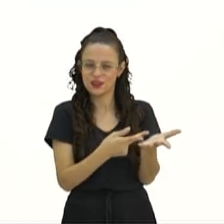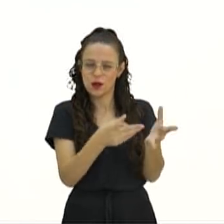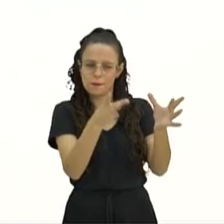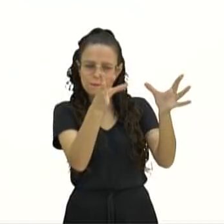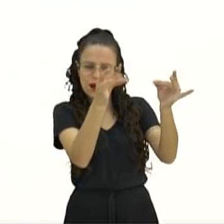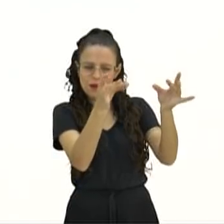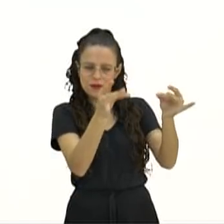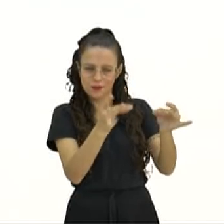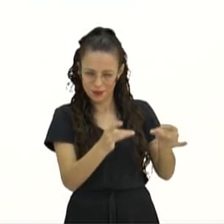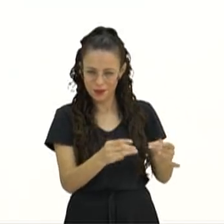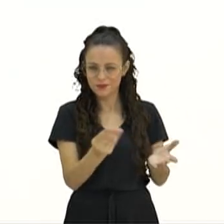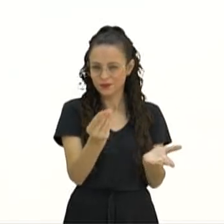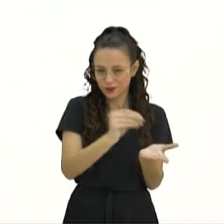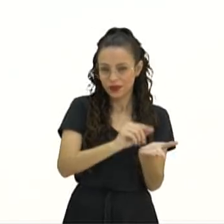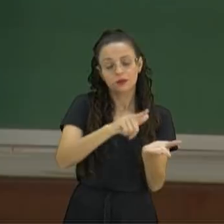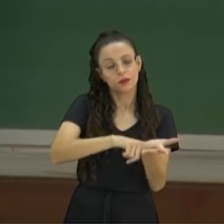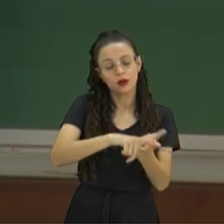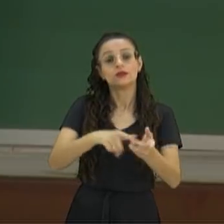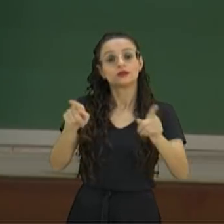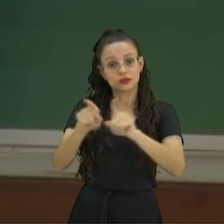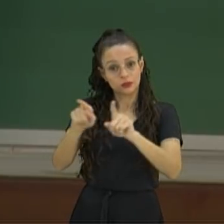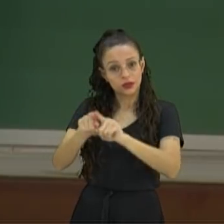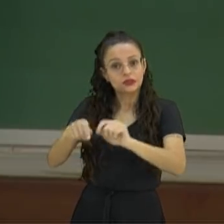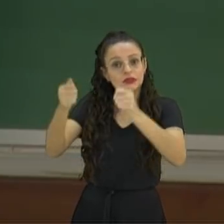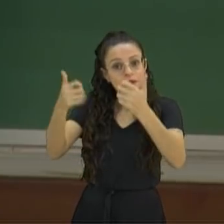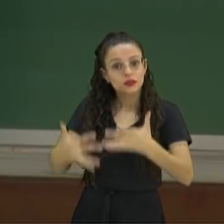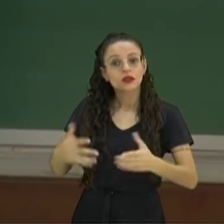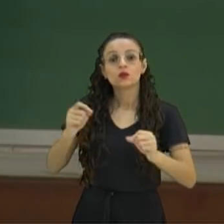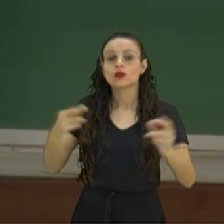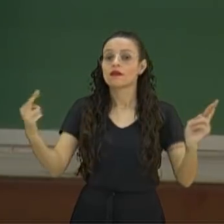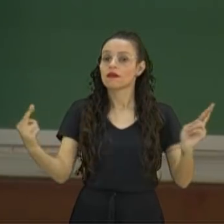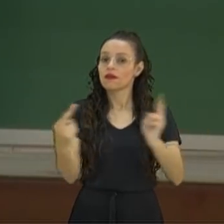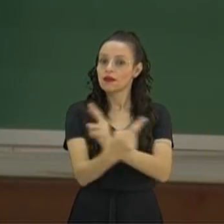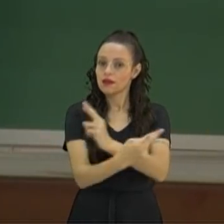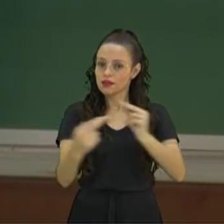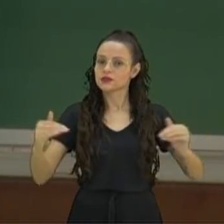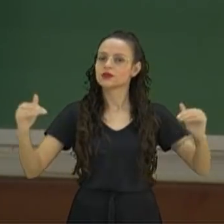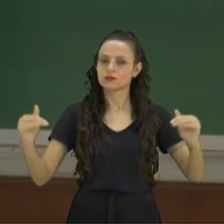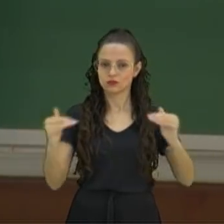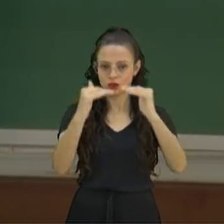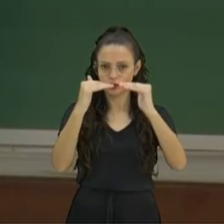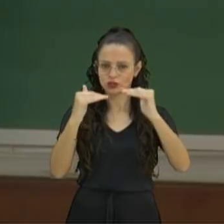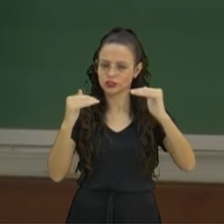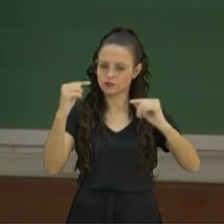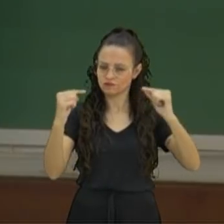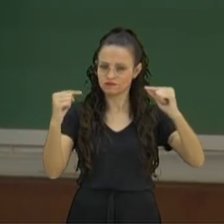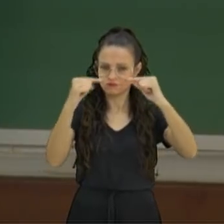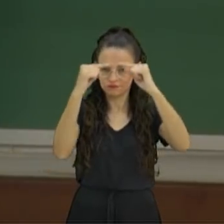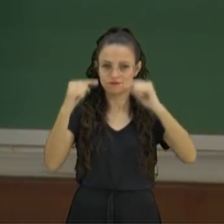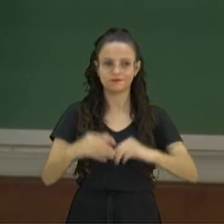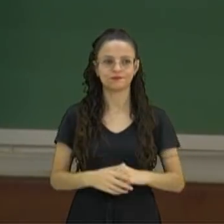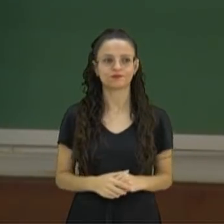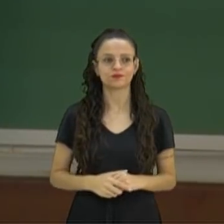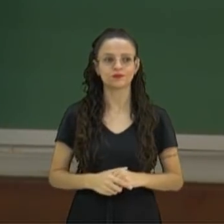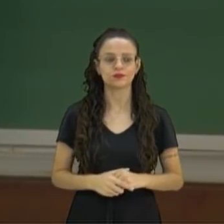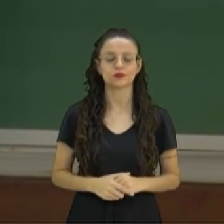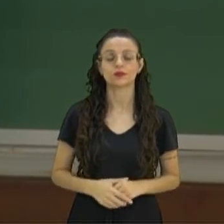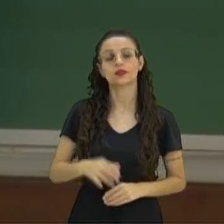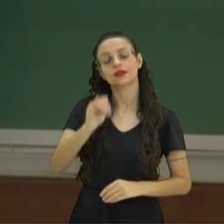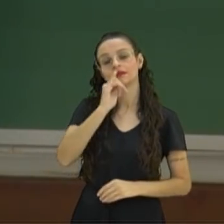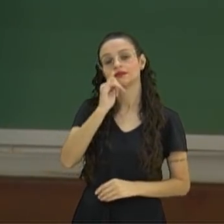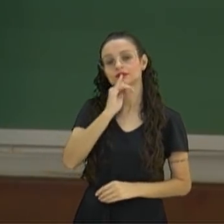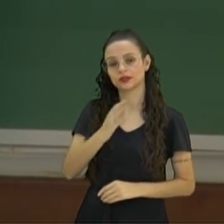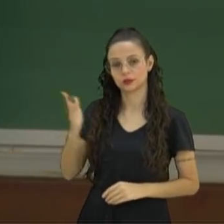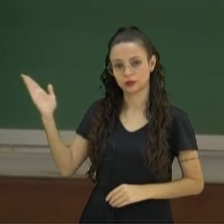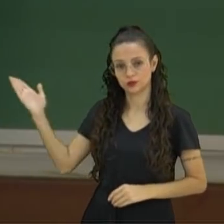essa informação no papel. Eu também estou falando ali de uma relação de escala de proporção, tá? E aí eu trouxe um exemplo